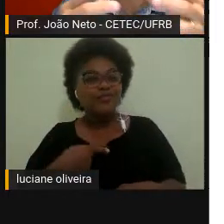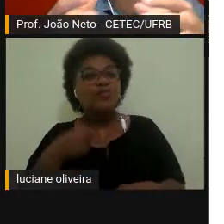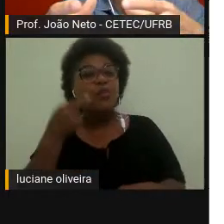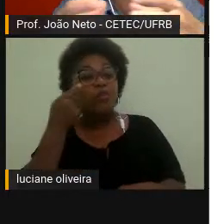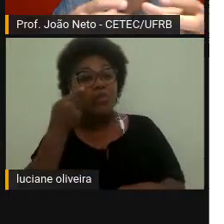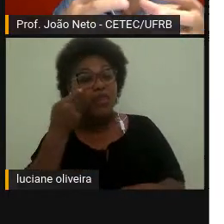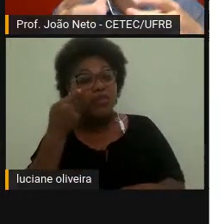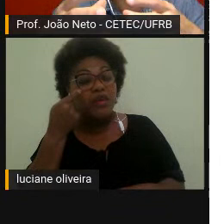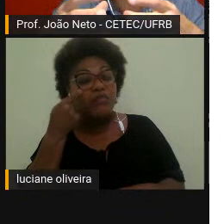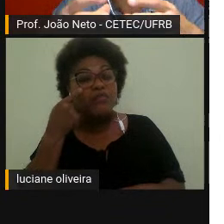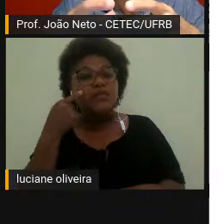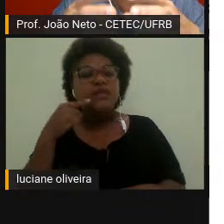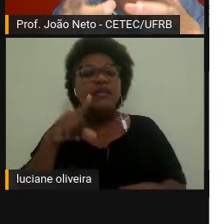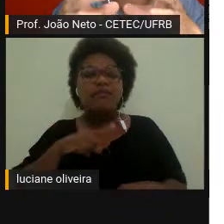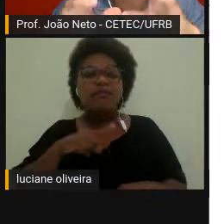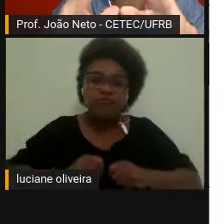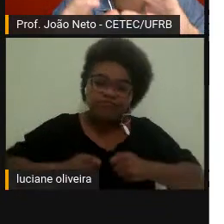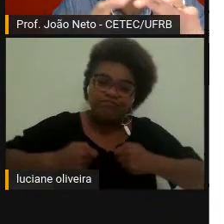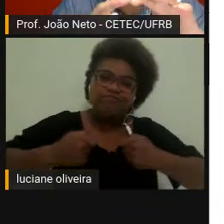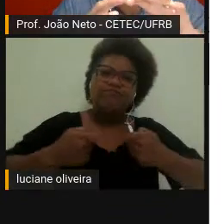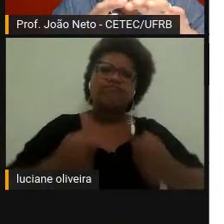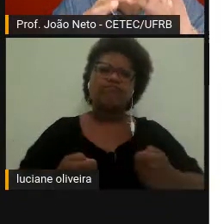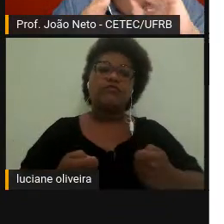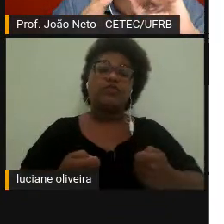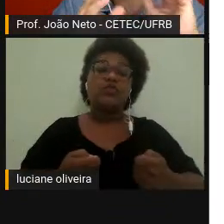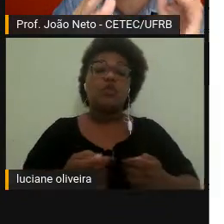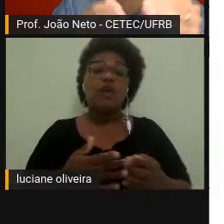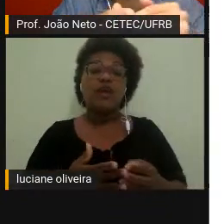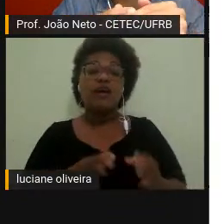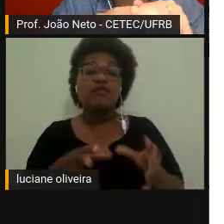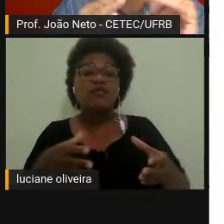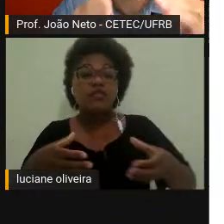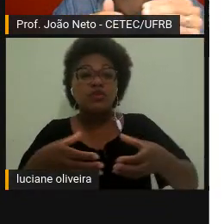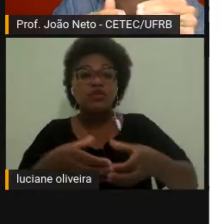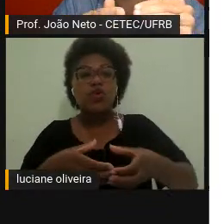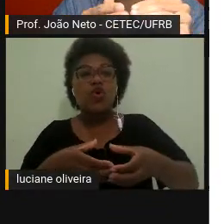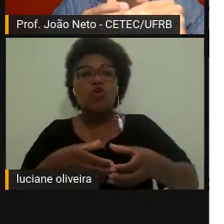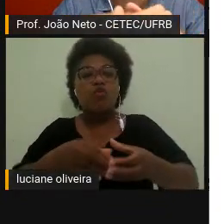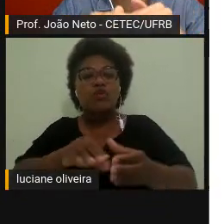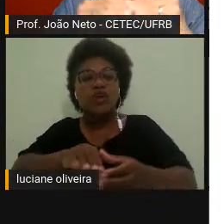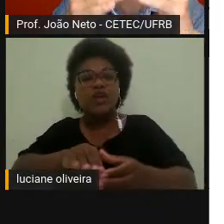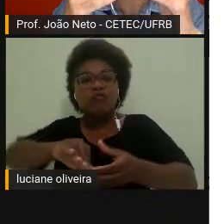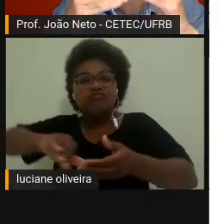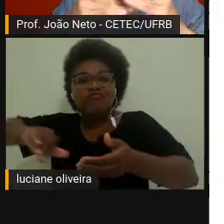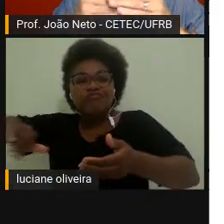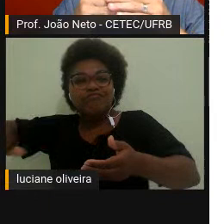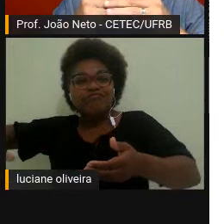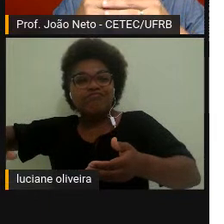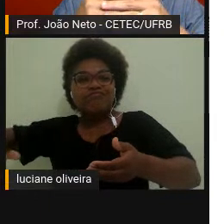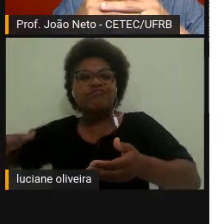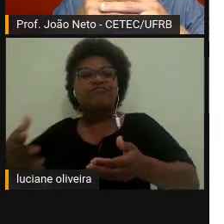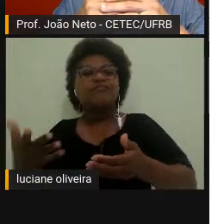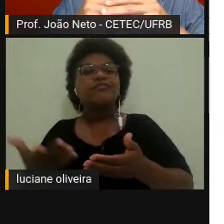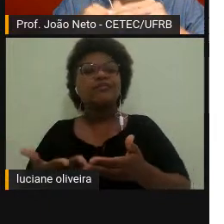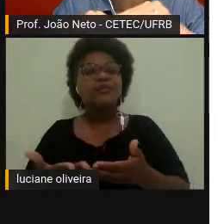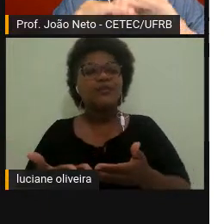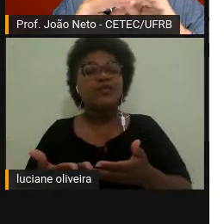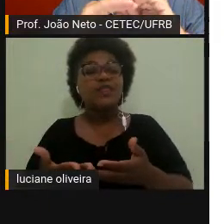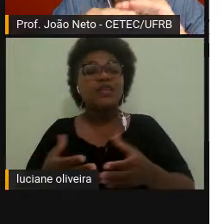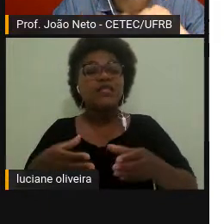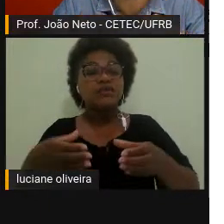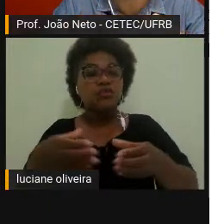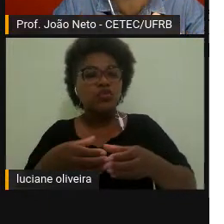um a um esforço para deixar esse grupo sempre escolar isolado deixar esse esse esse